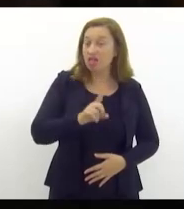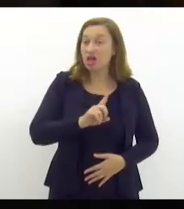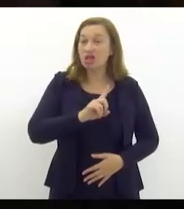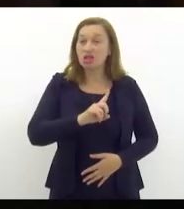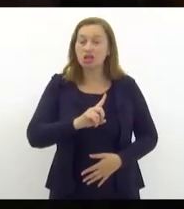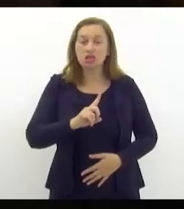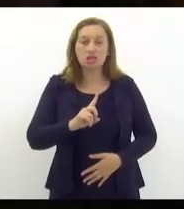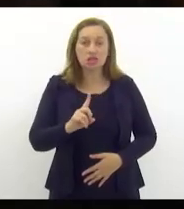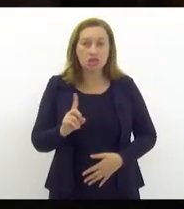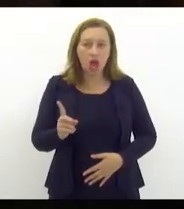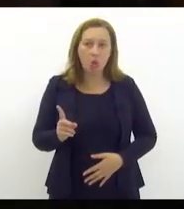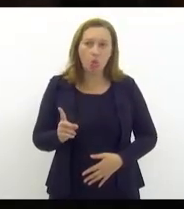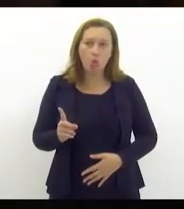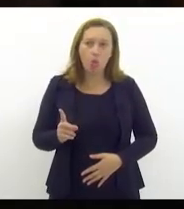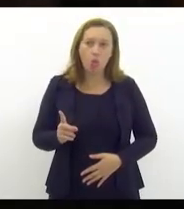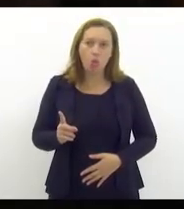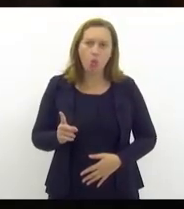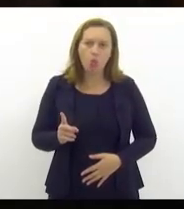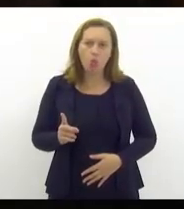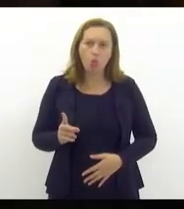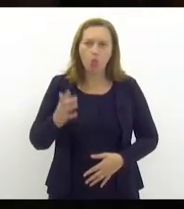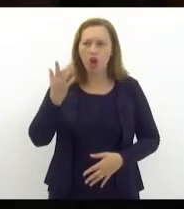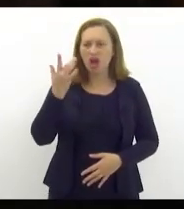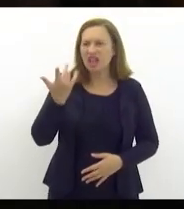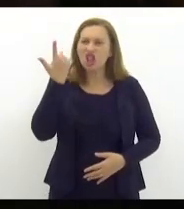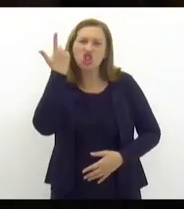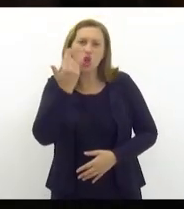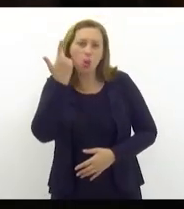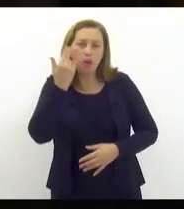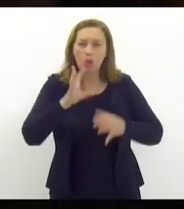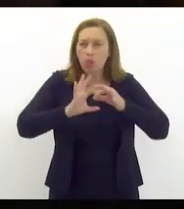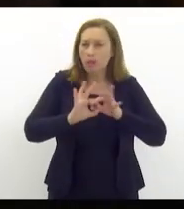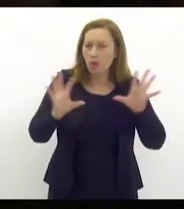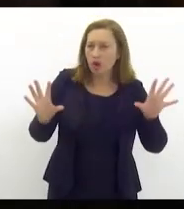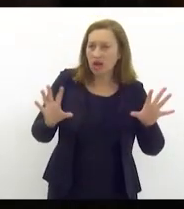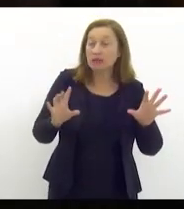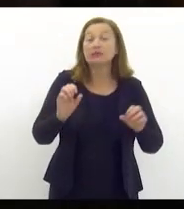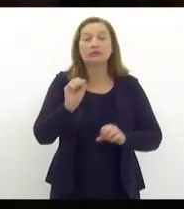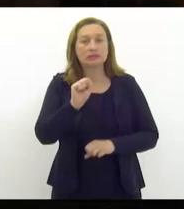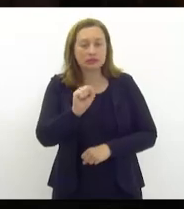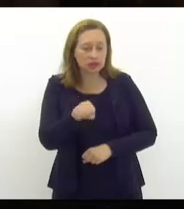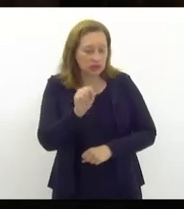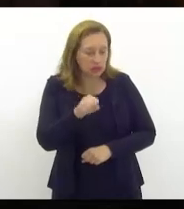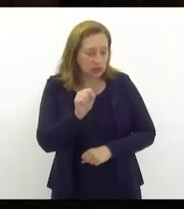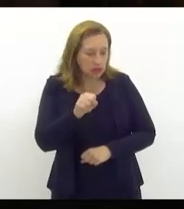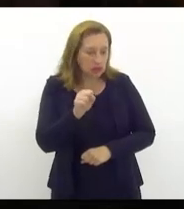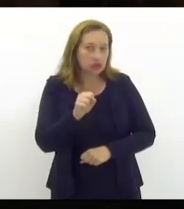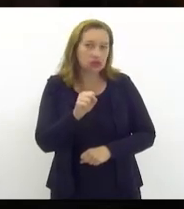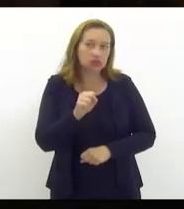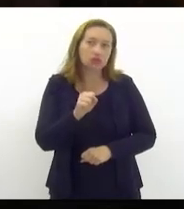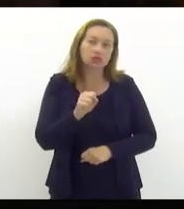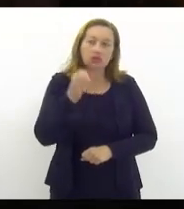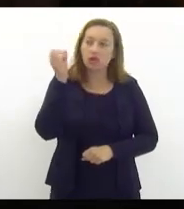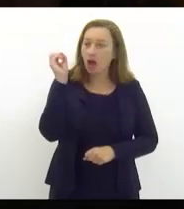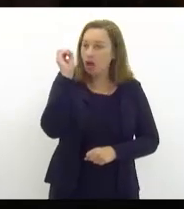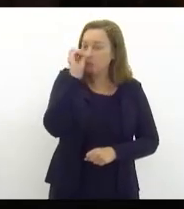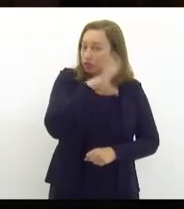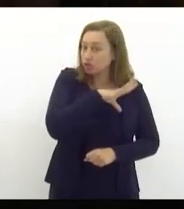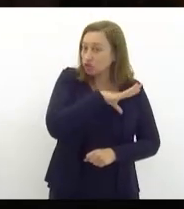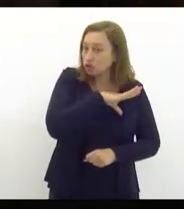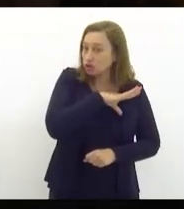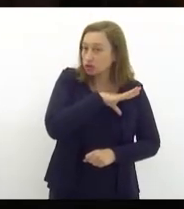estamos numa normalidade democrática e que há, sim, tentativas absurdas